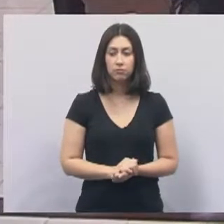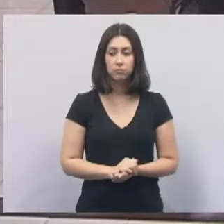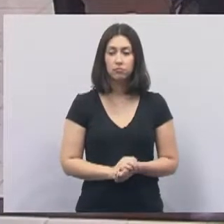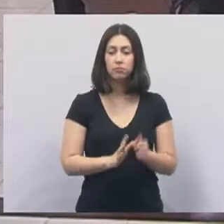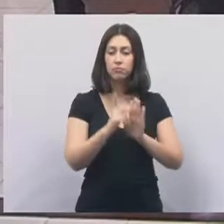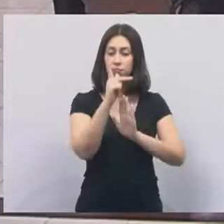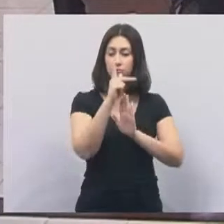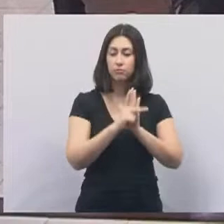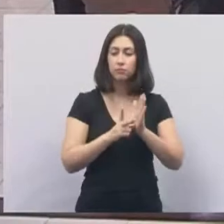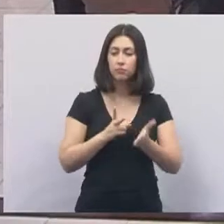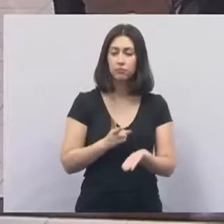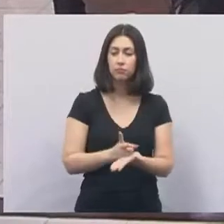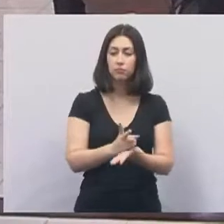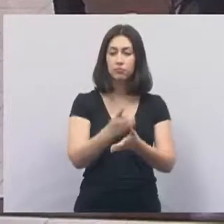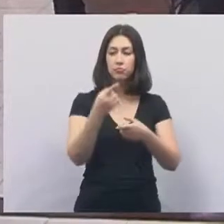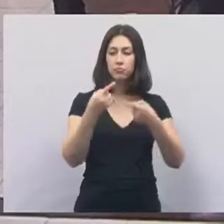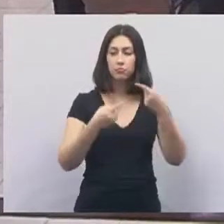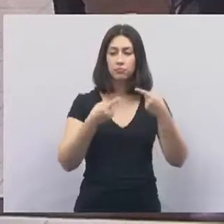projeto continente